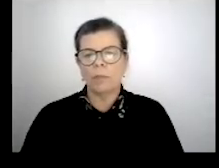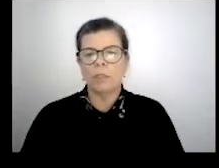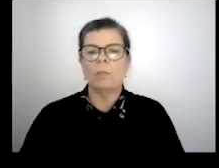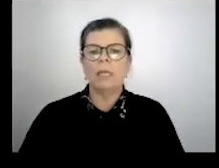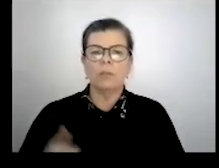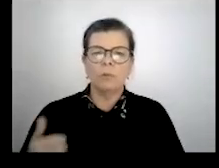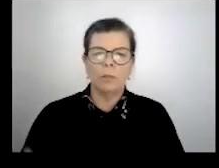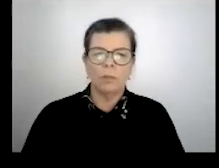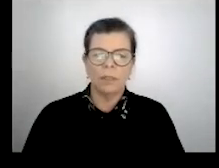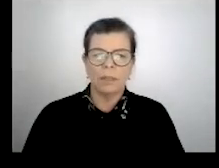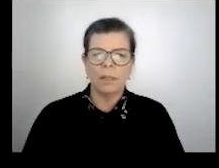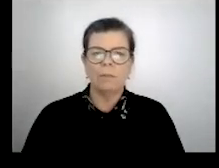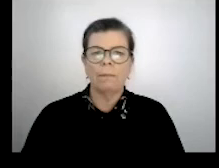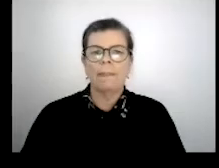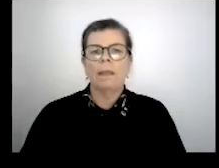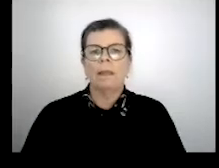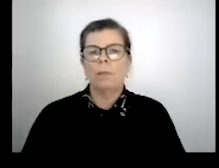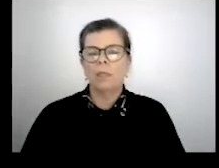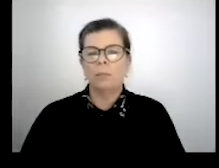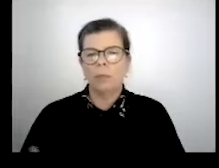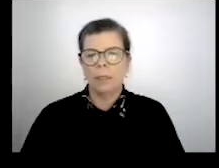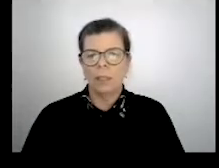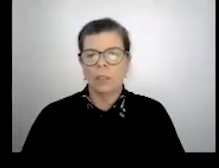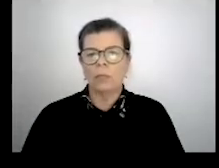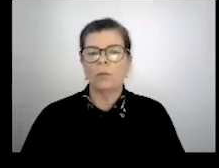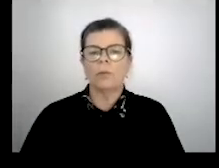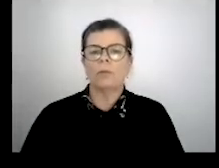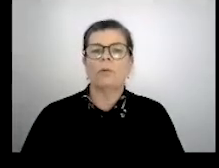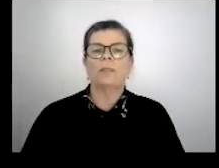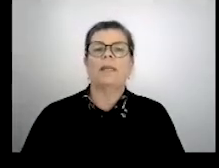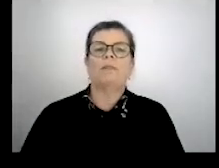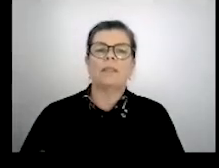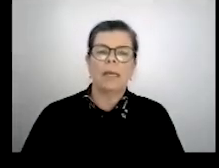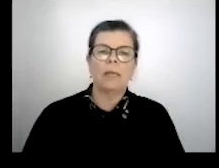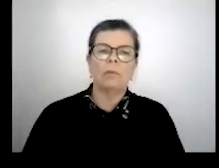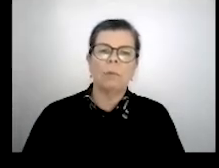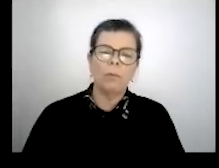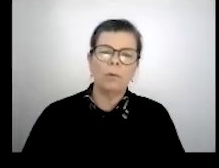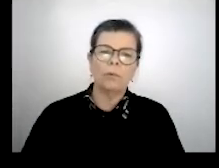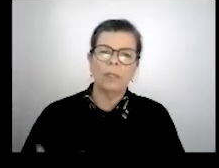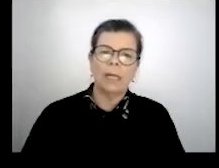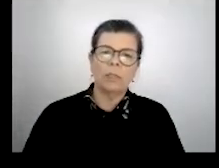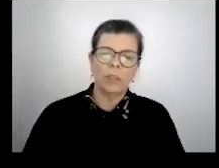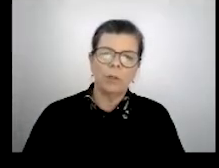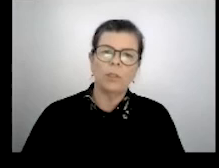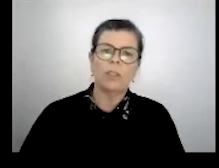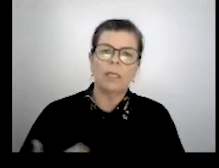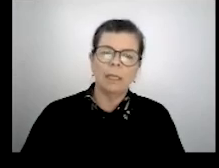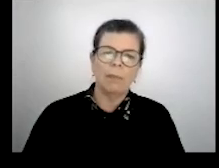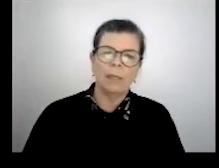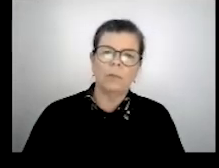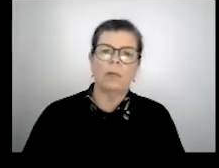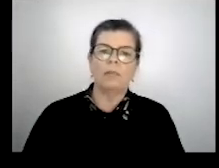simular os procedimentos, monitorização. Realmente é importante que todos os atores levem a sério como uma oportunidade de realmente